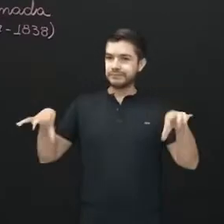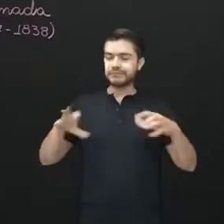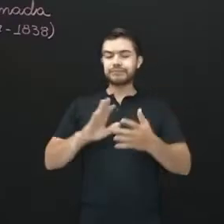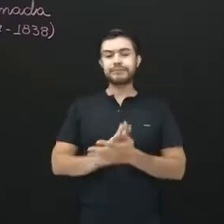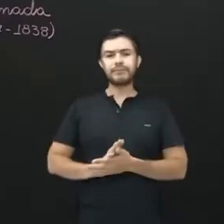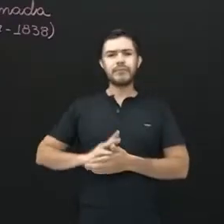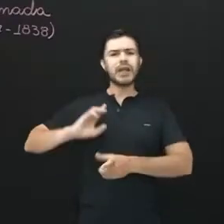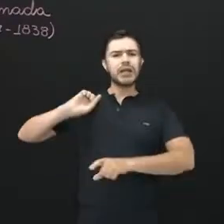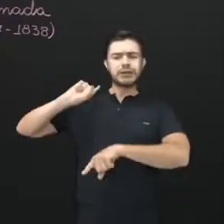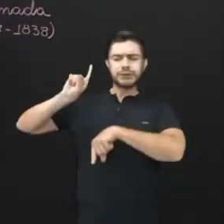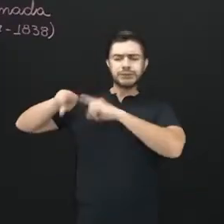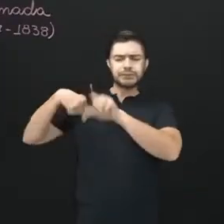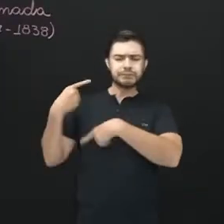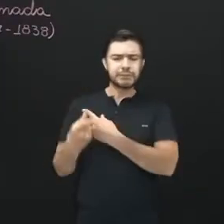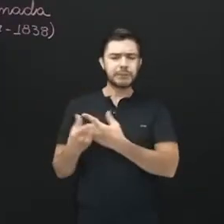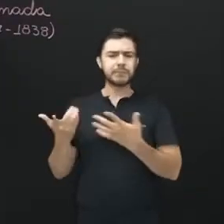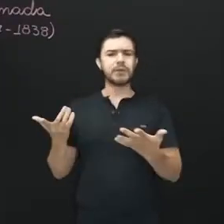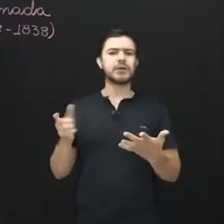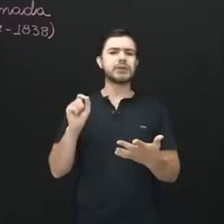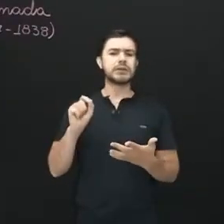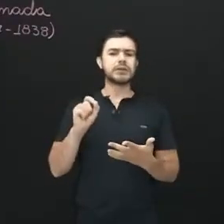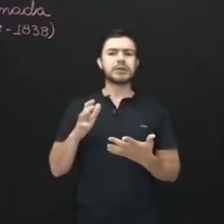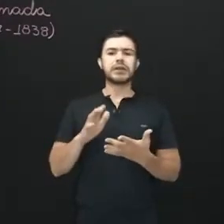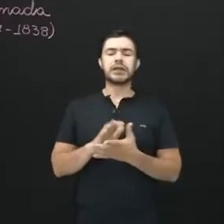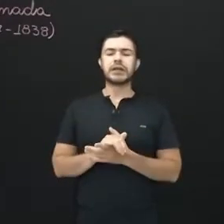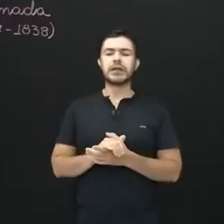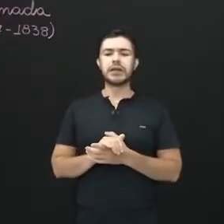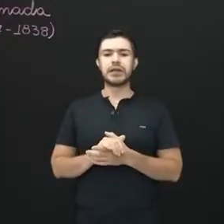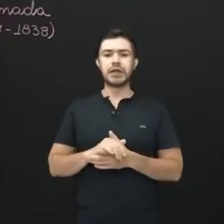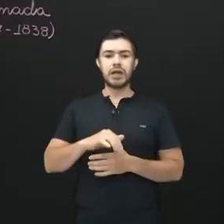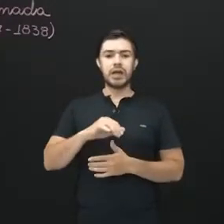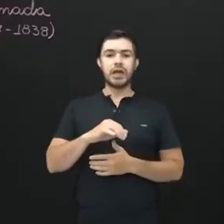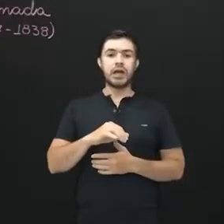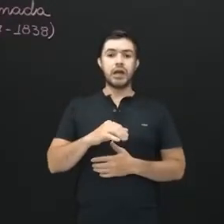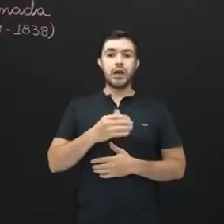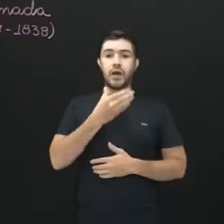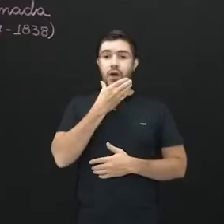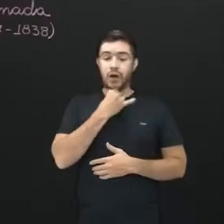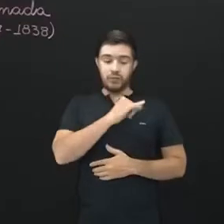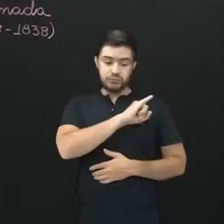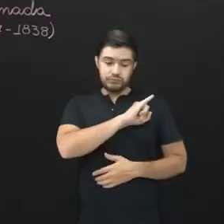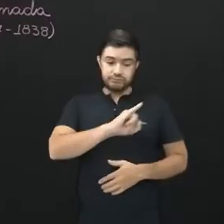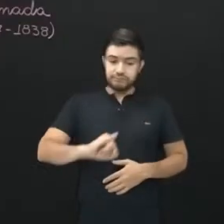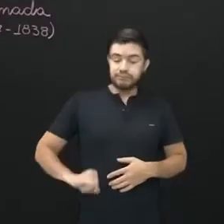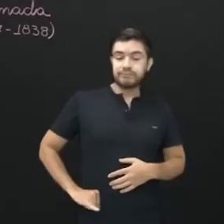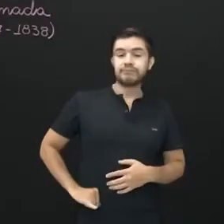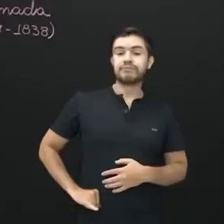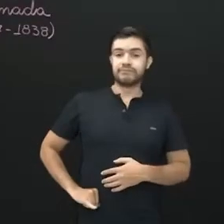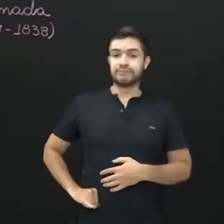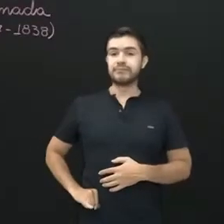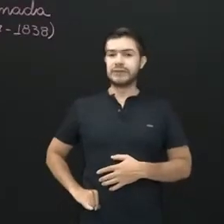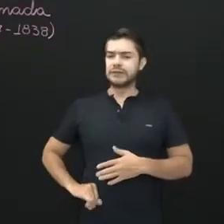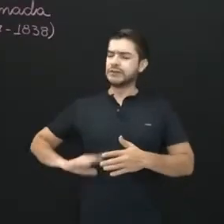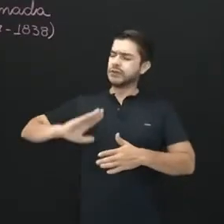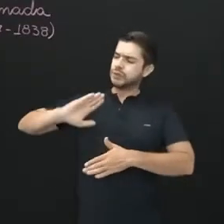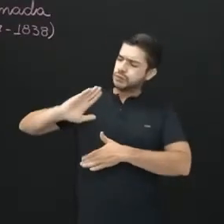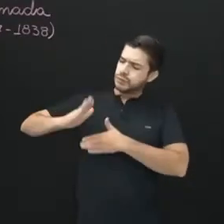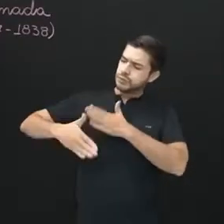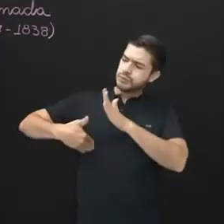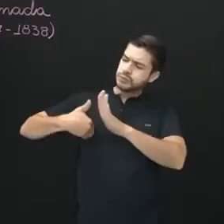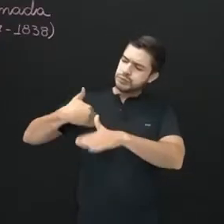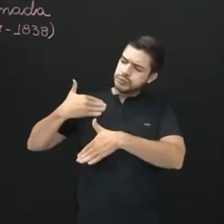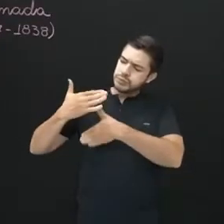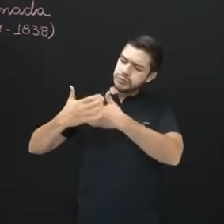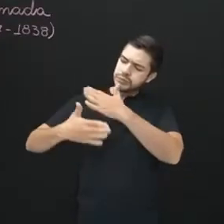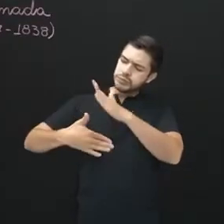que, nesse momento em que Dom Pedro I consegue aos poucos ir consolidando o Império